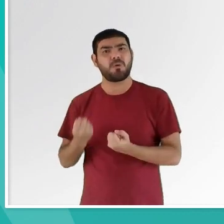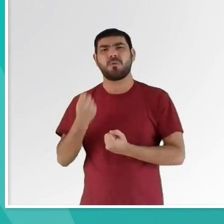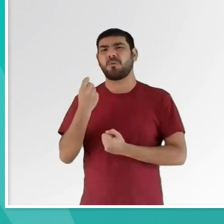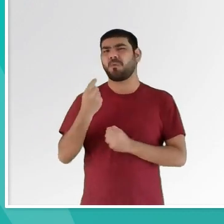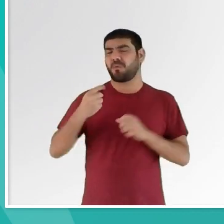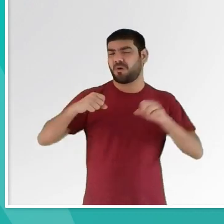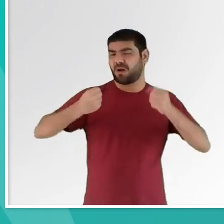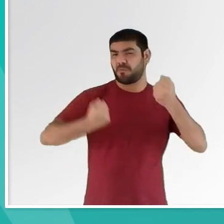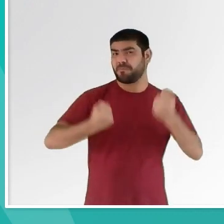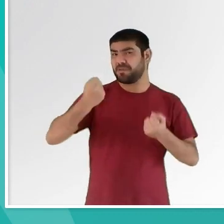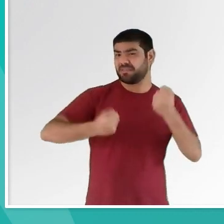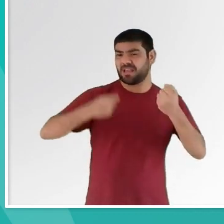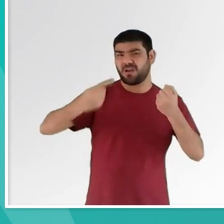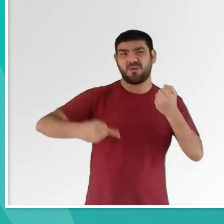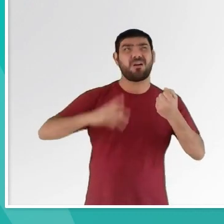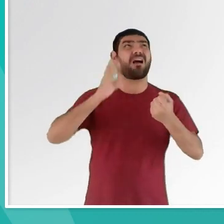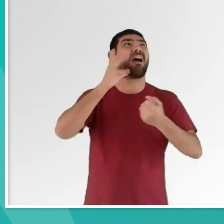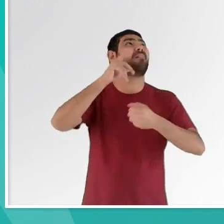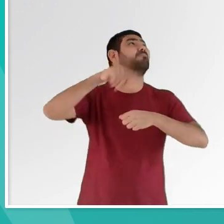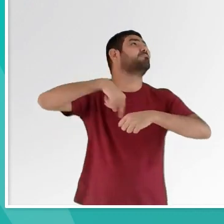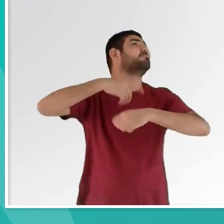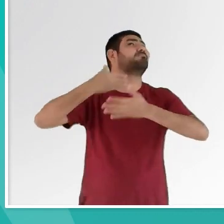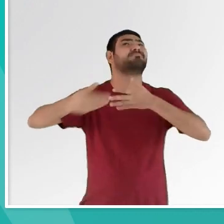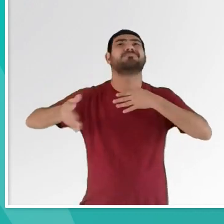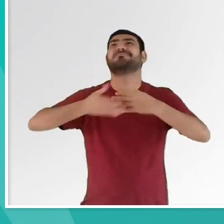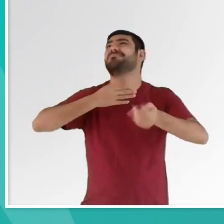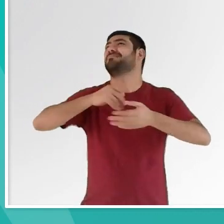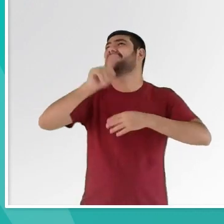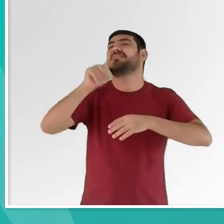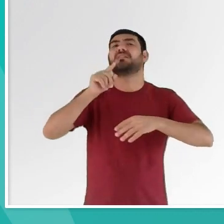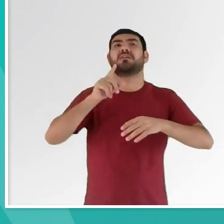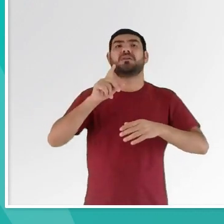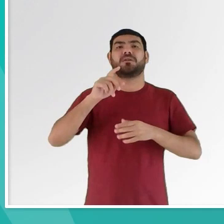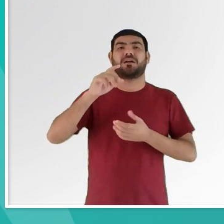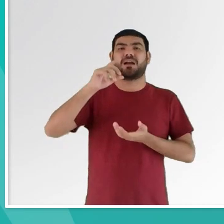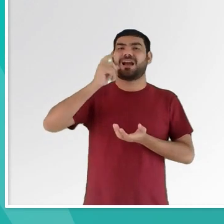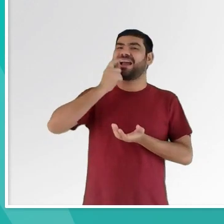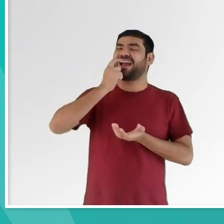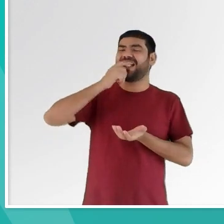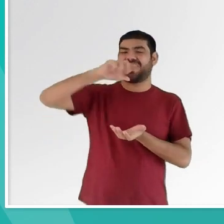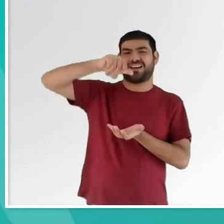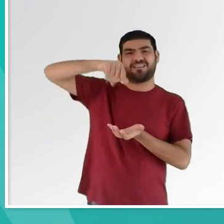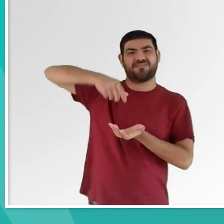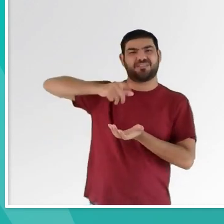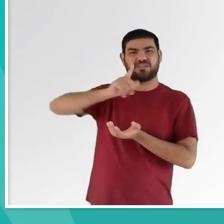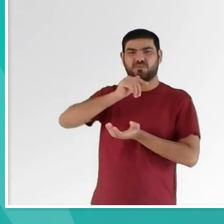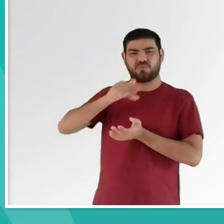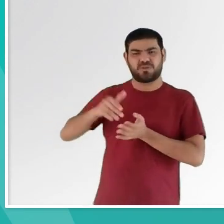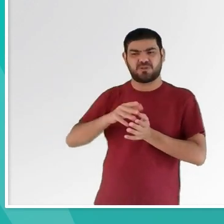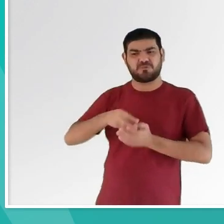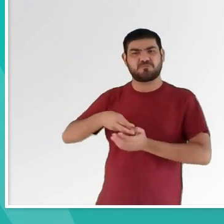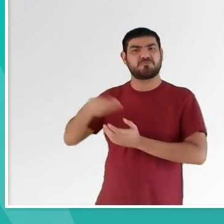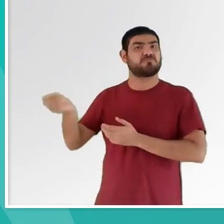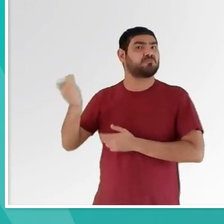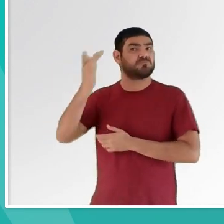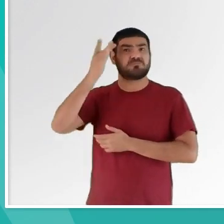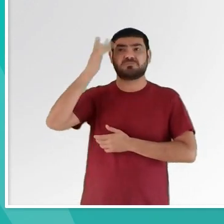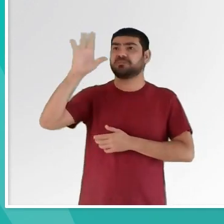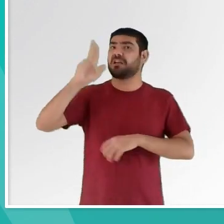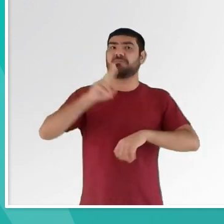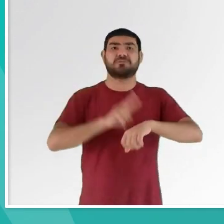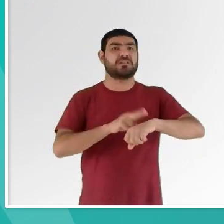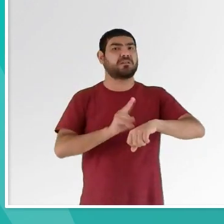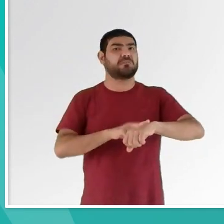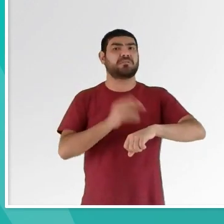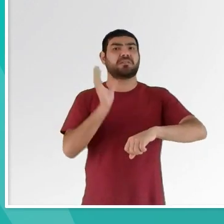uma garrafa PET jogada no rio, jogada no igarapé, é indefinido, não se tem ainda o tempo que ela vai levar